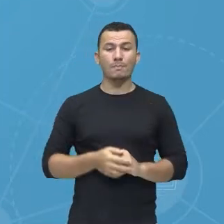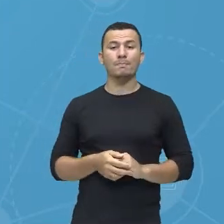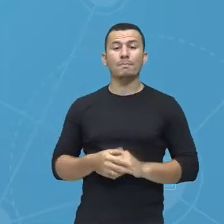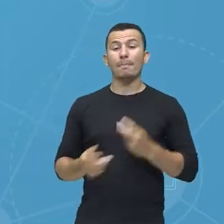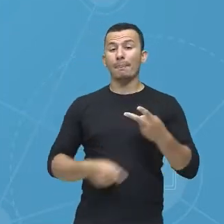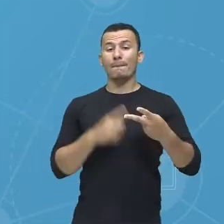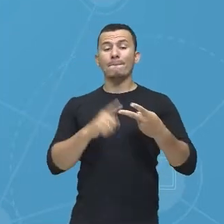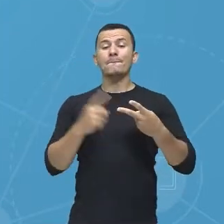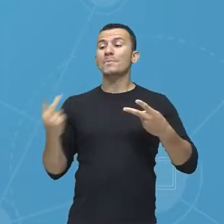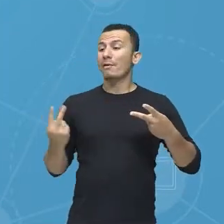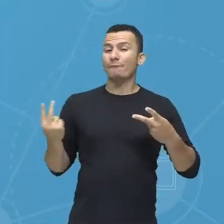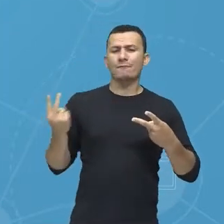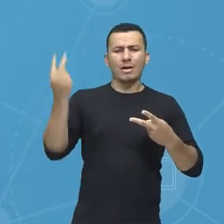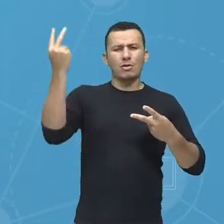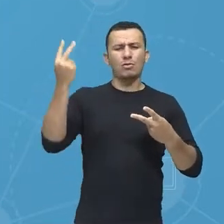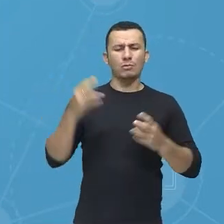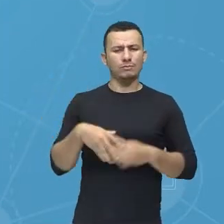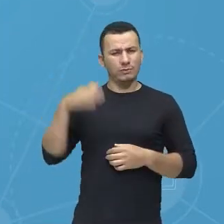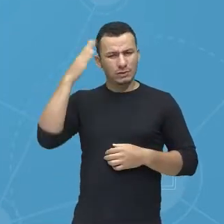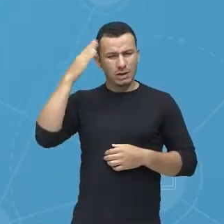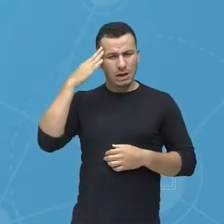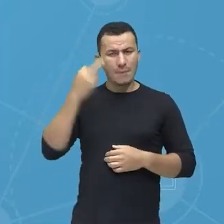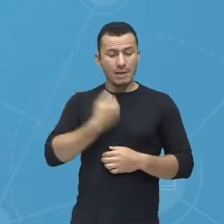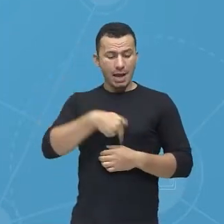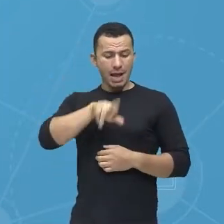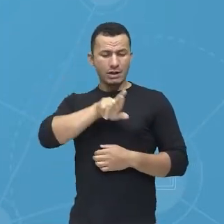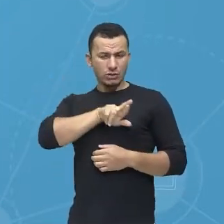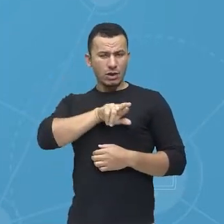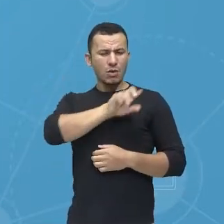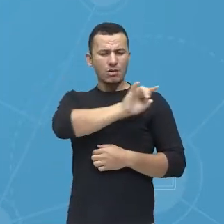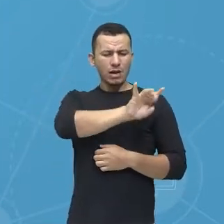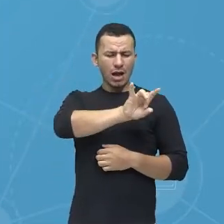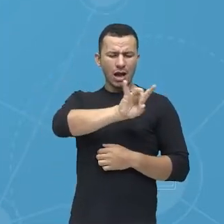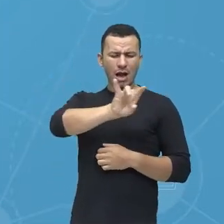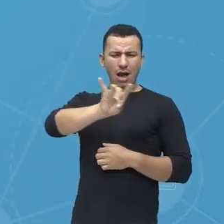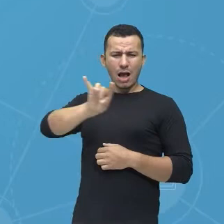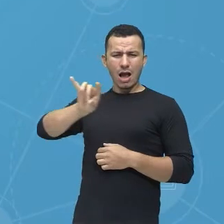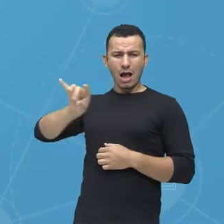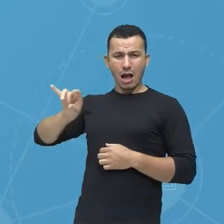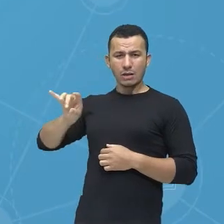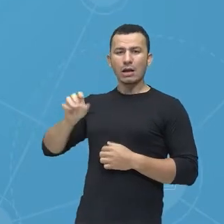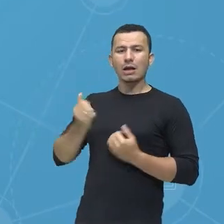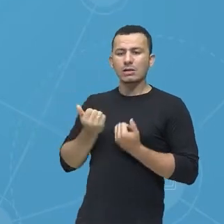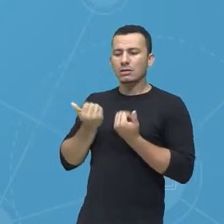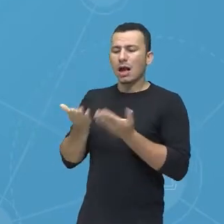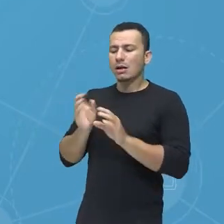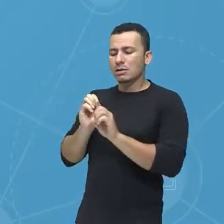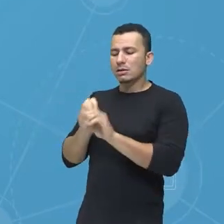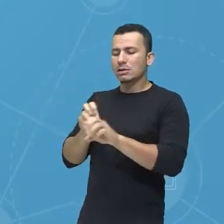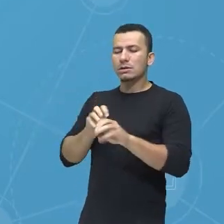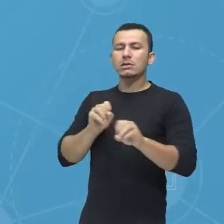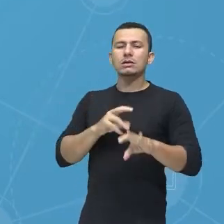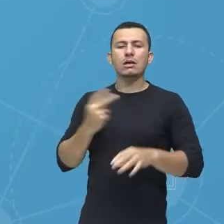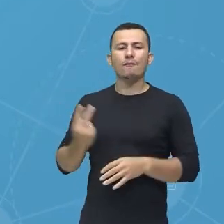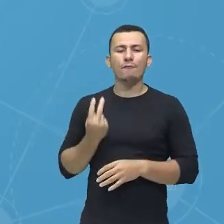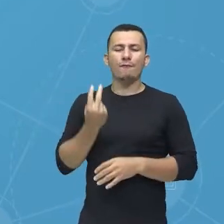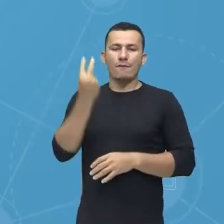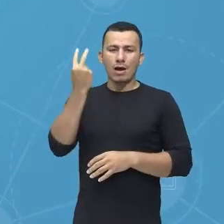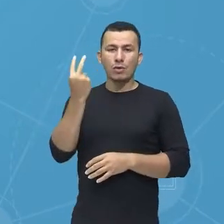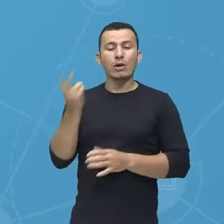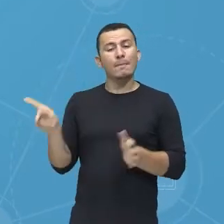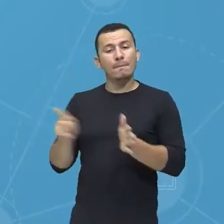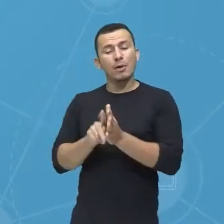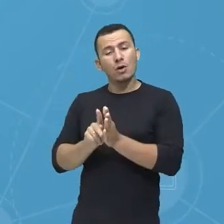valores. Cada religião passa para seus adeptos valores que fazem parte da cultura